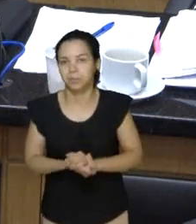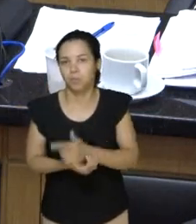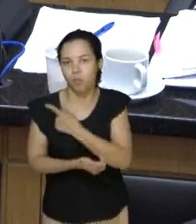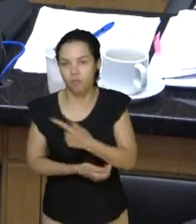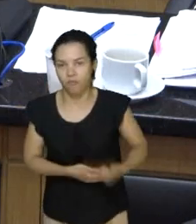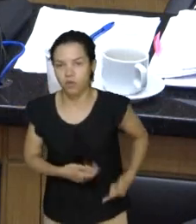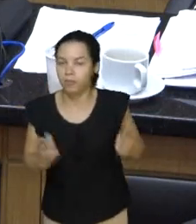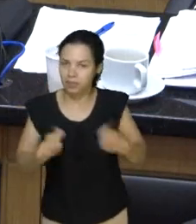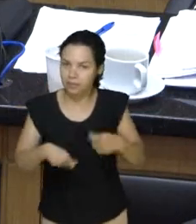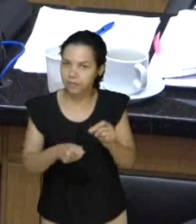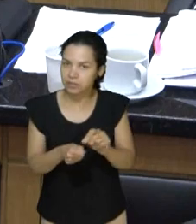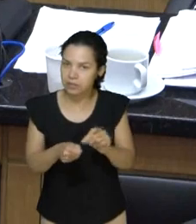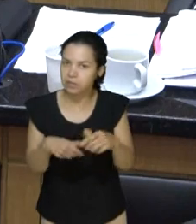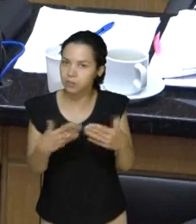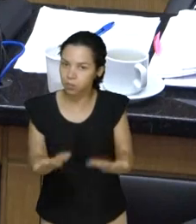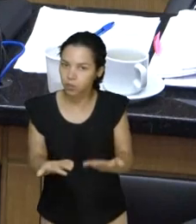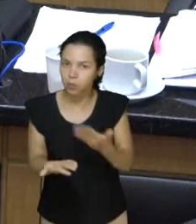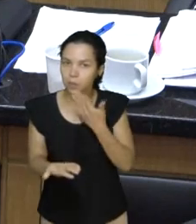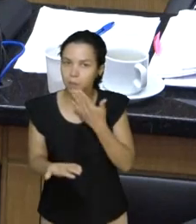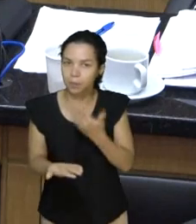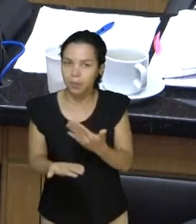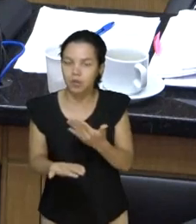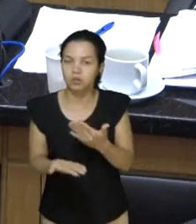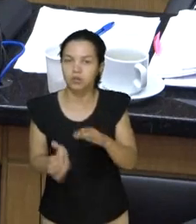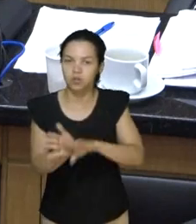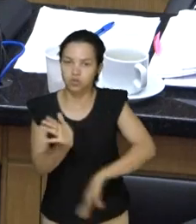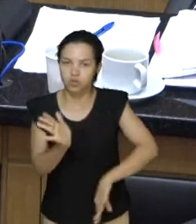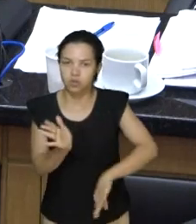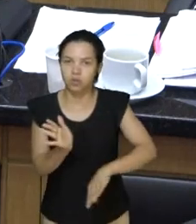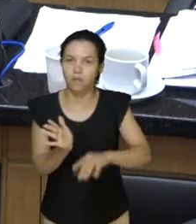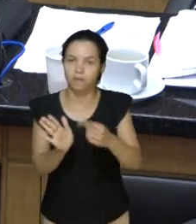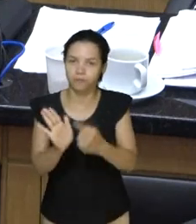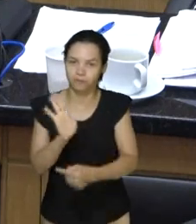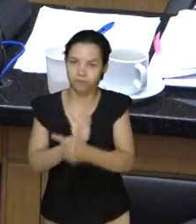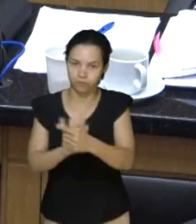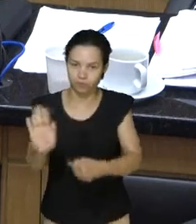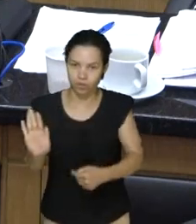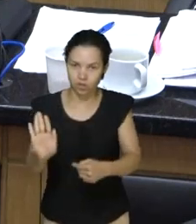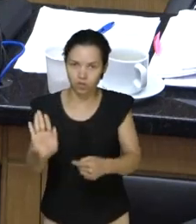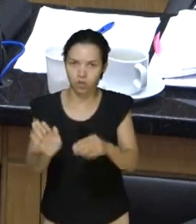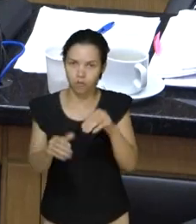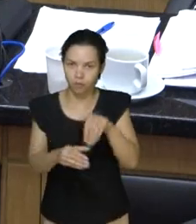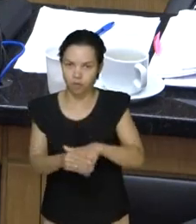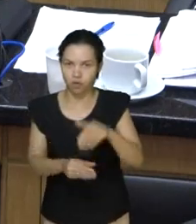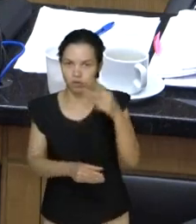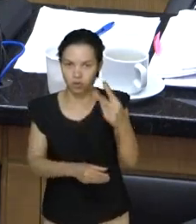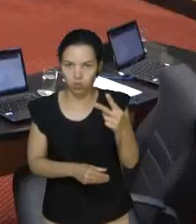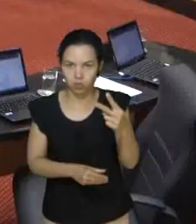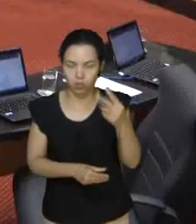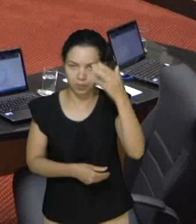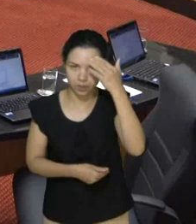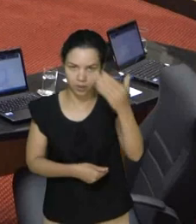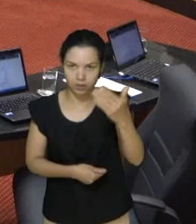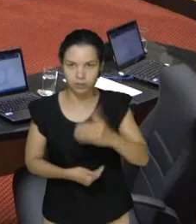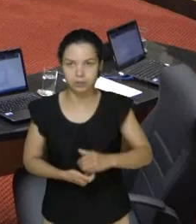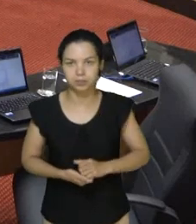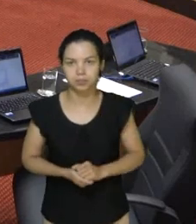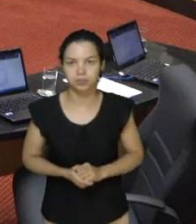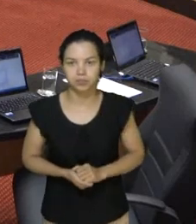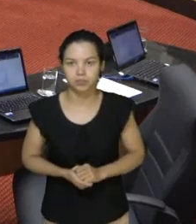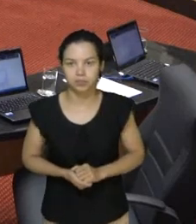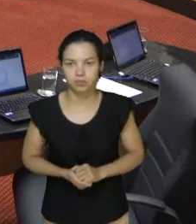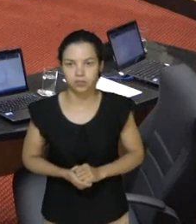eu peço a rejeição desse veto, votando 2. Obrigado.